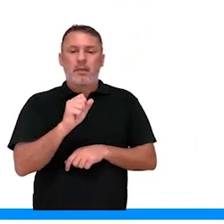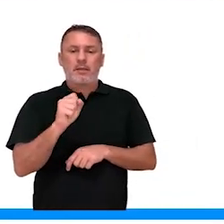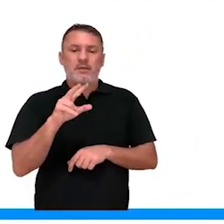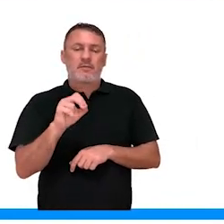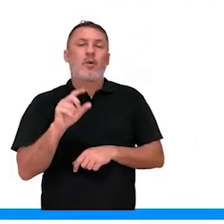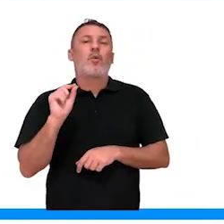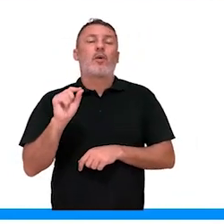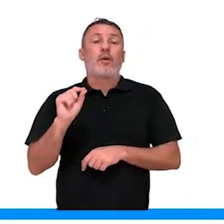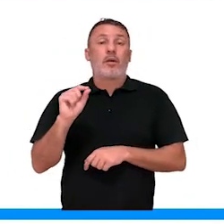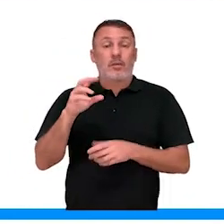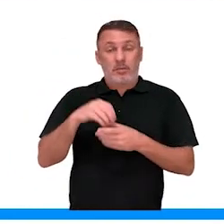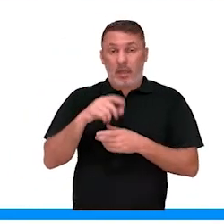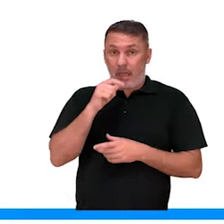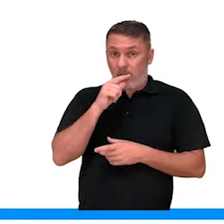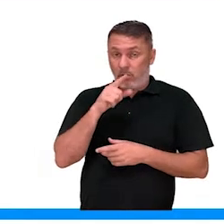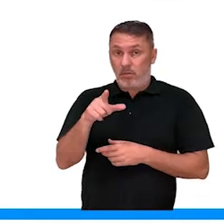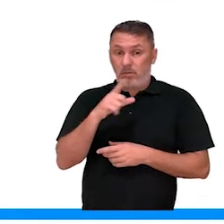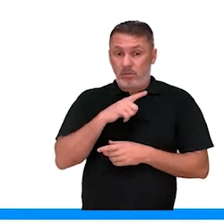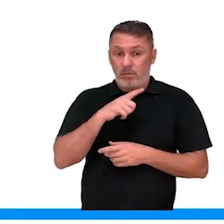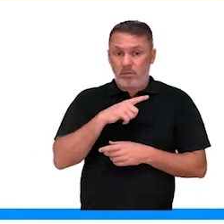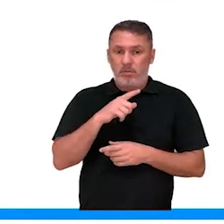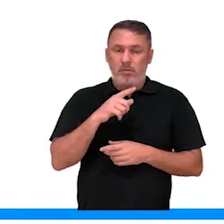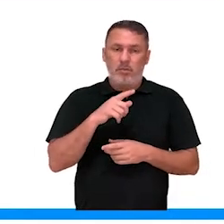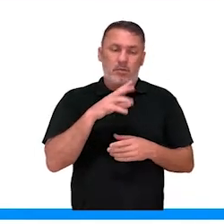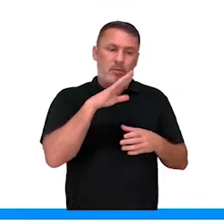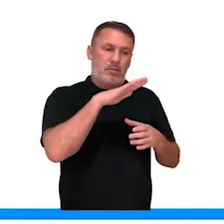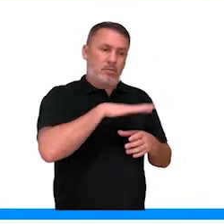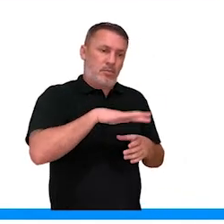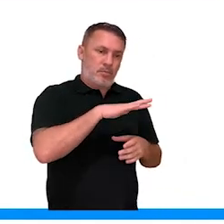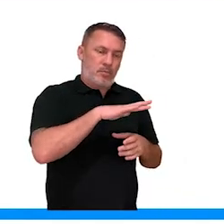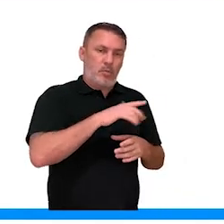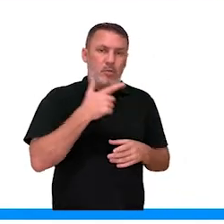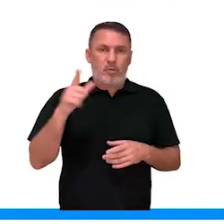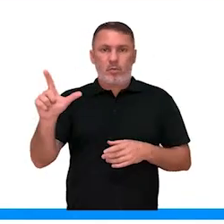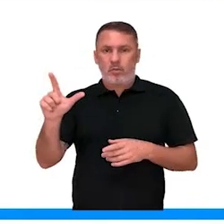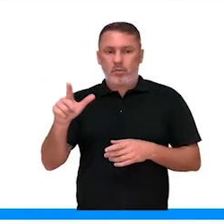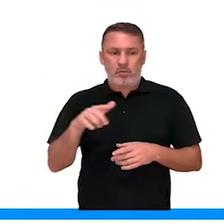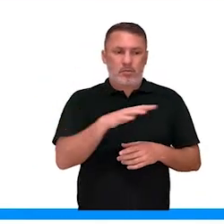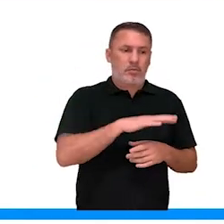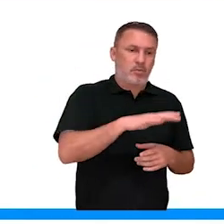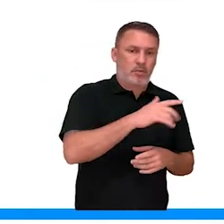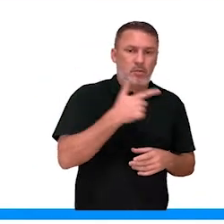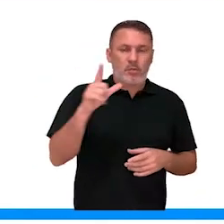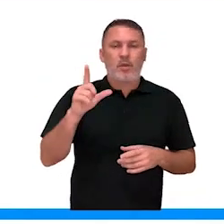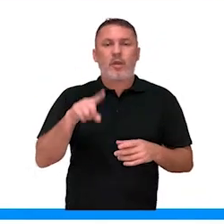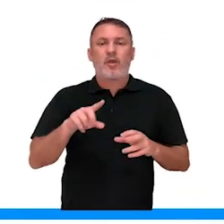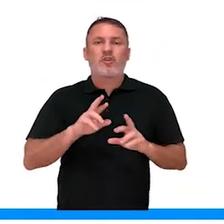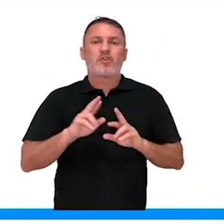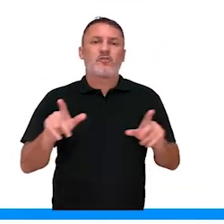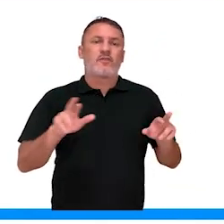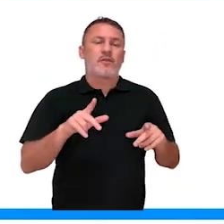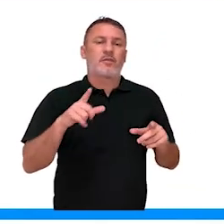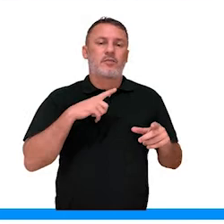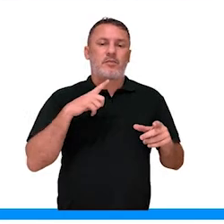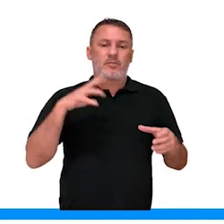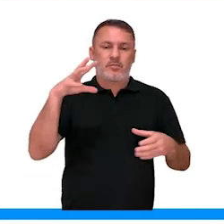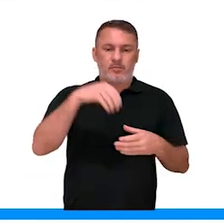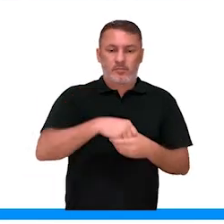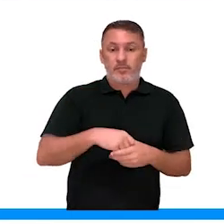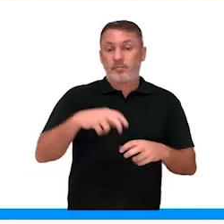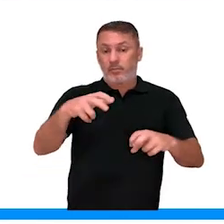onde a água ela atravessa de um meio para o outro de acordo com a diferença de